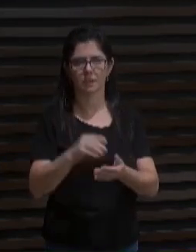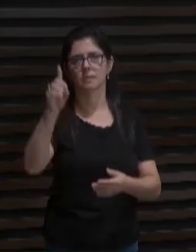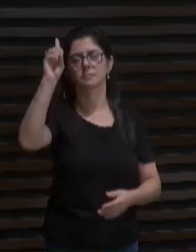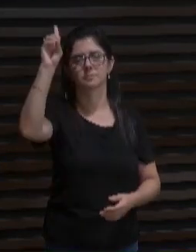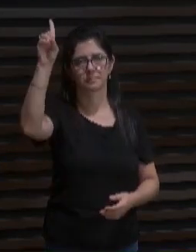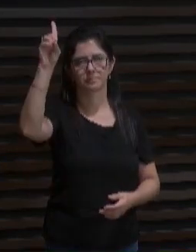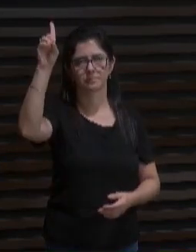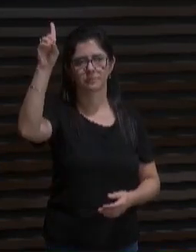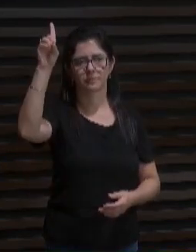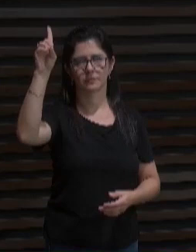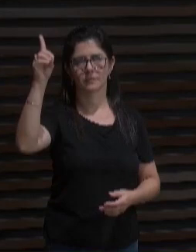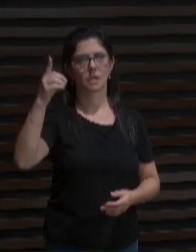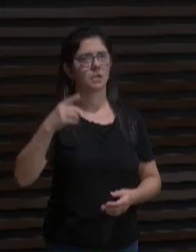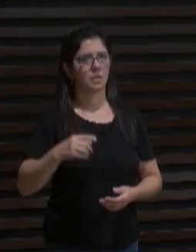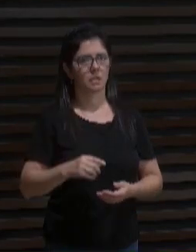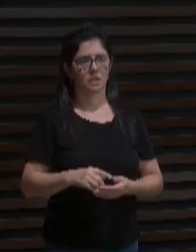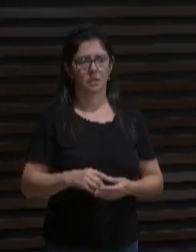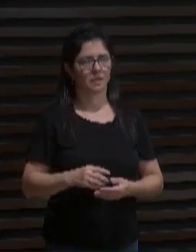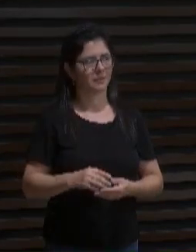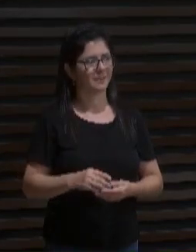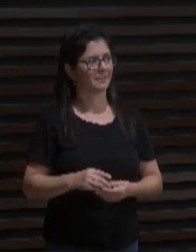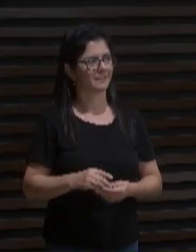Não vem mais conversa não, você já entregou.